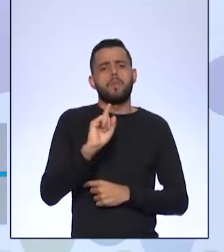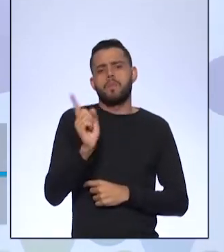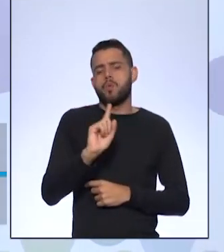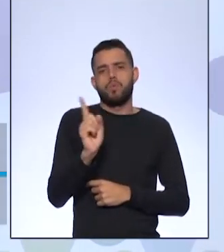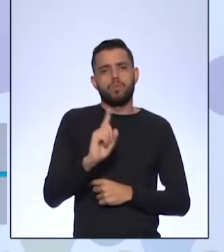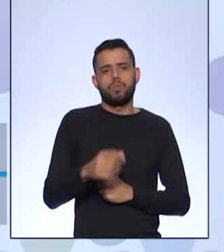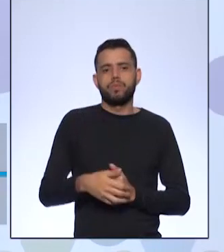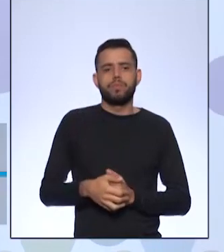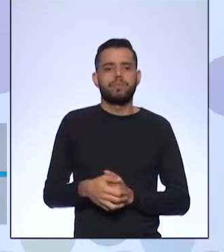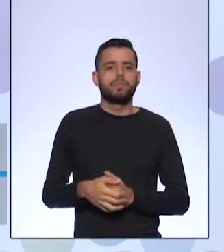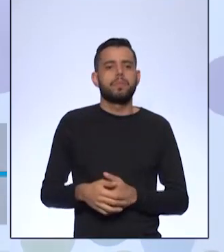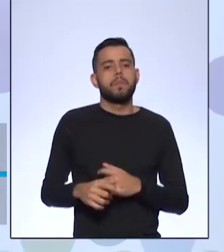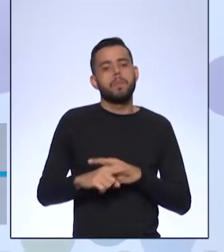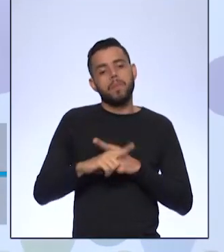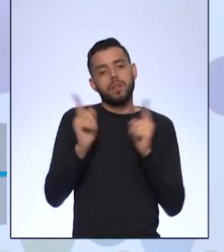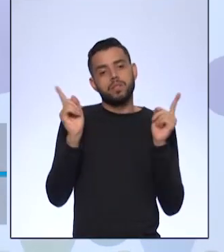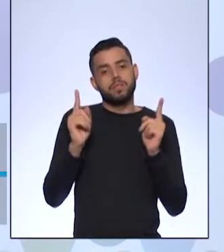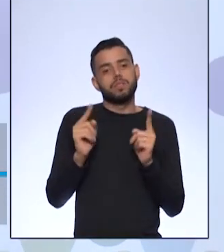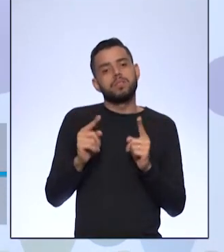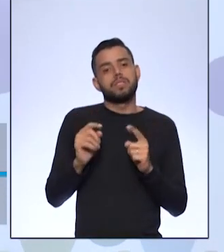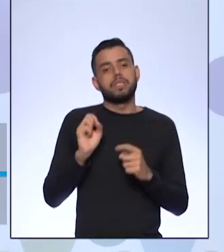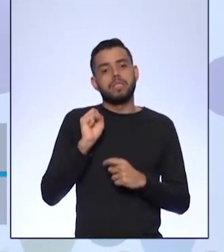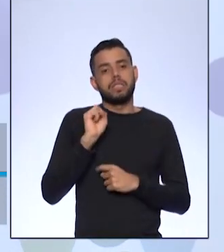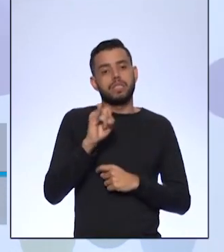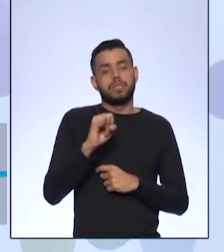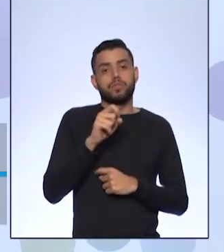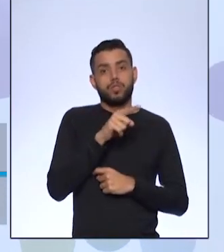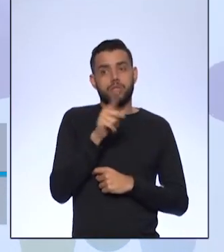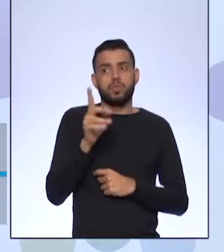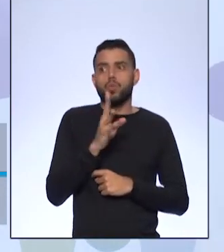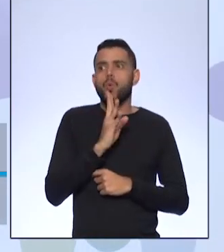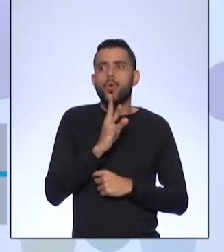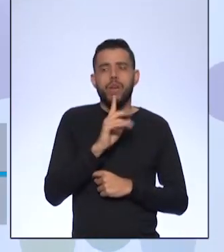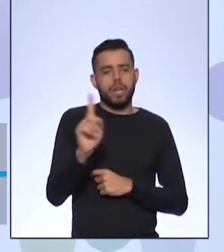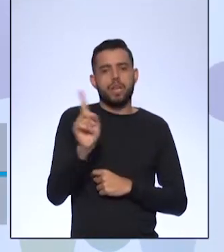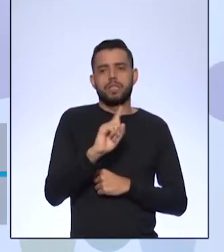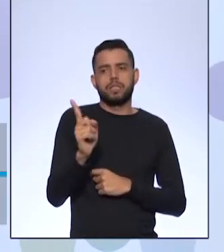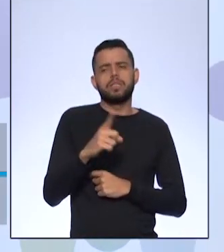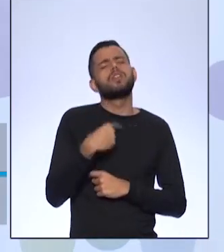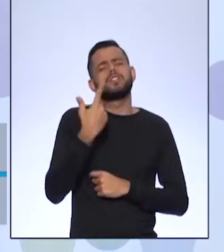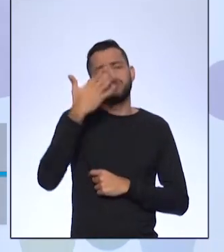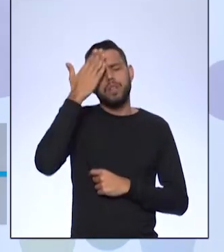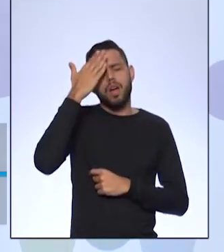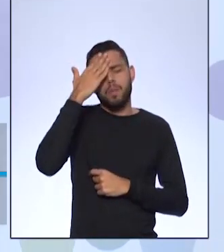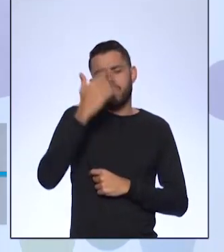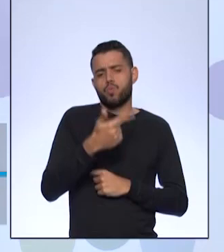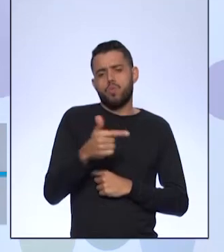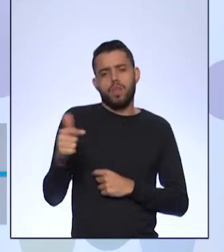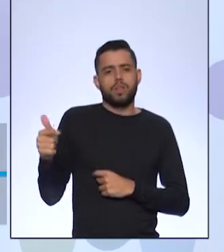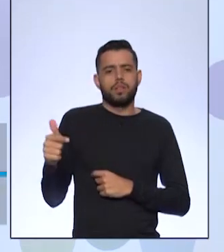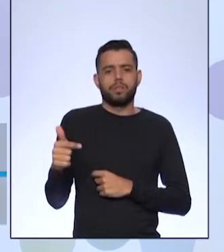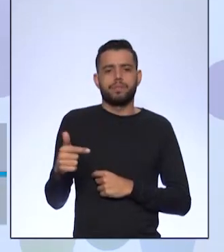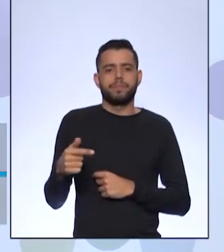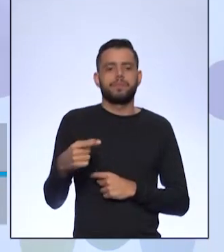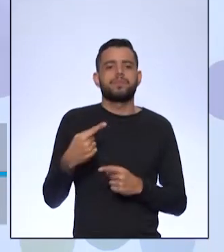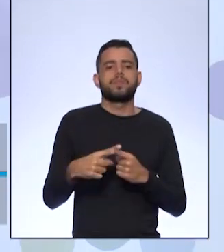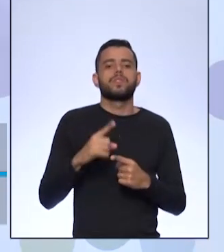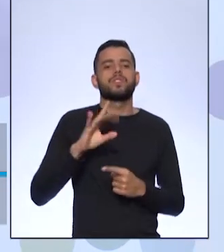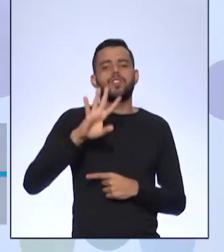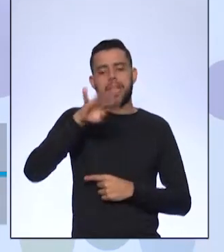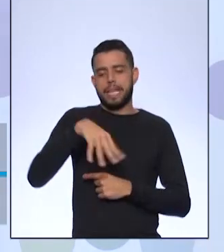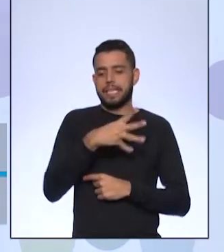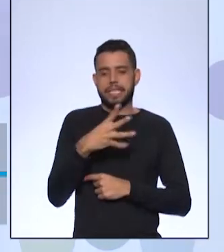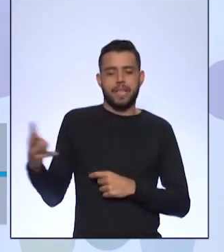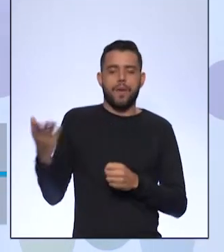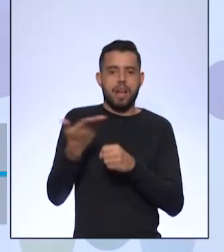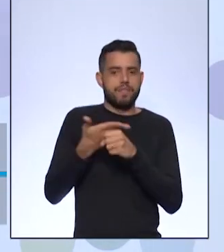nunca. Mas, a partir do momento que você não tem todo esse conhecimento, e a gente sabe que não tem, porque não é simples um Excel avançado e